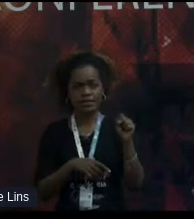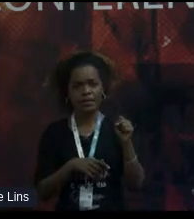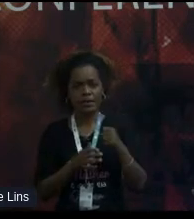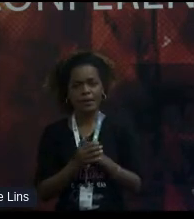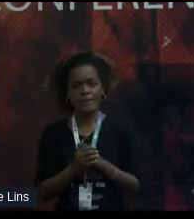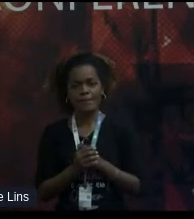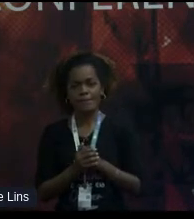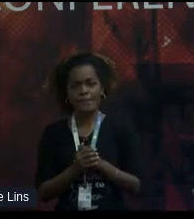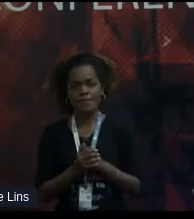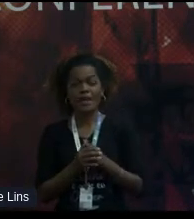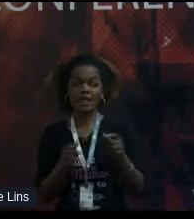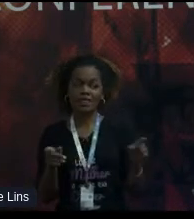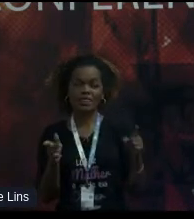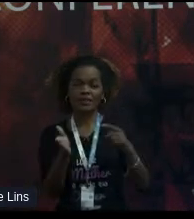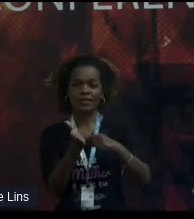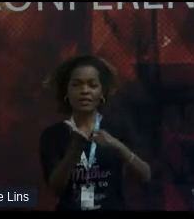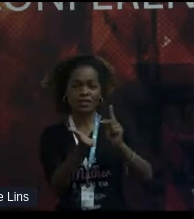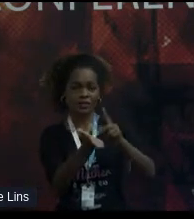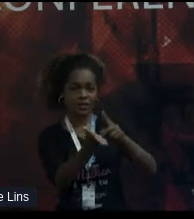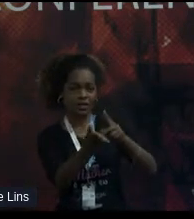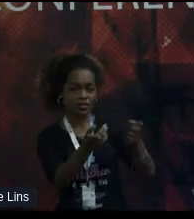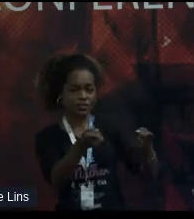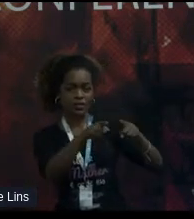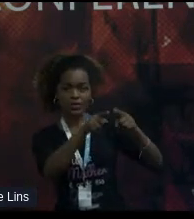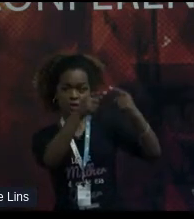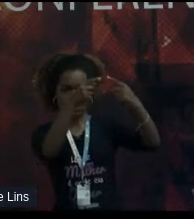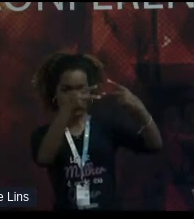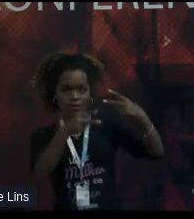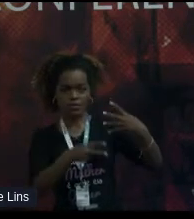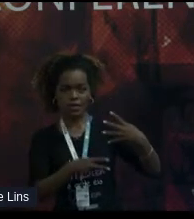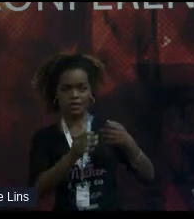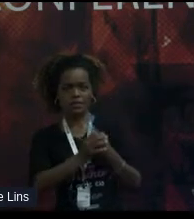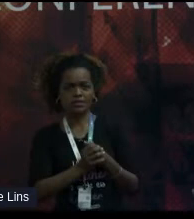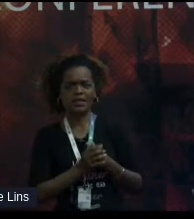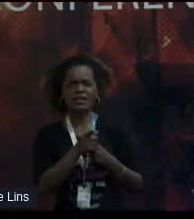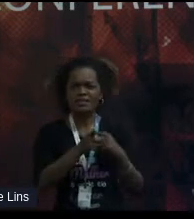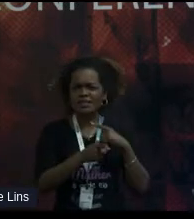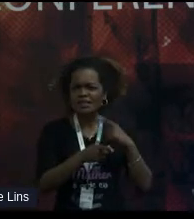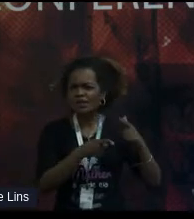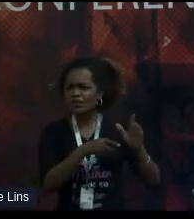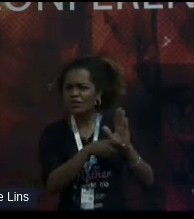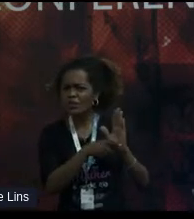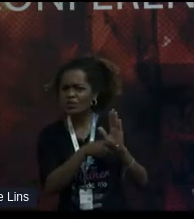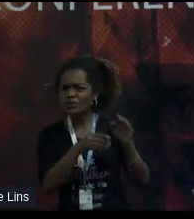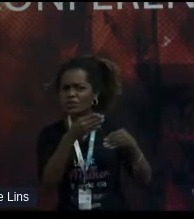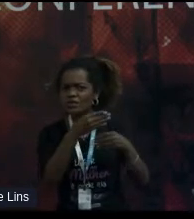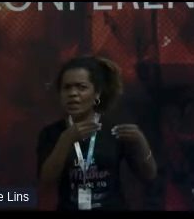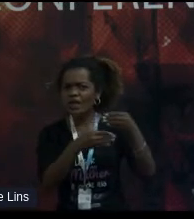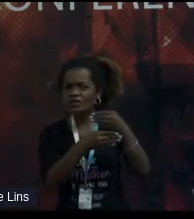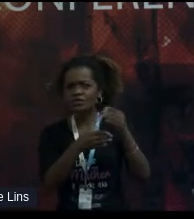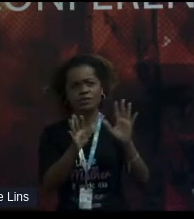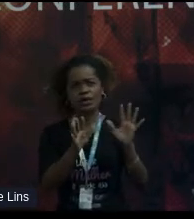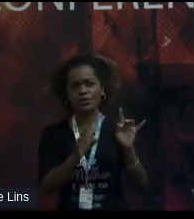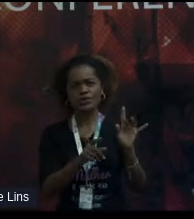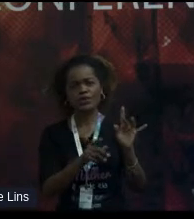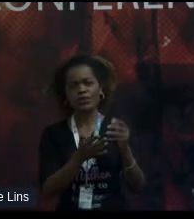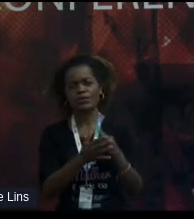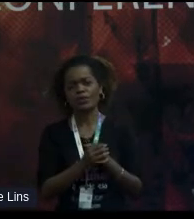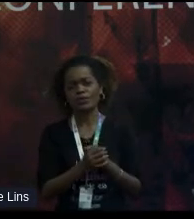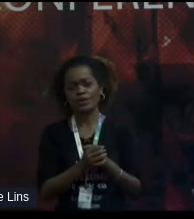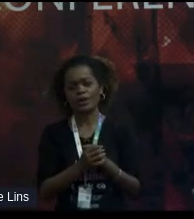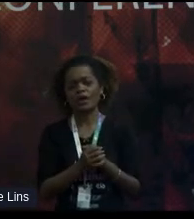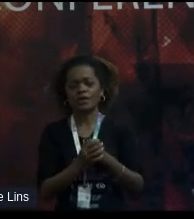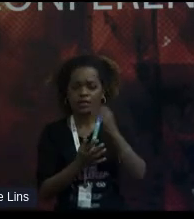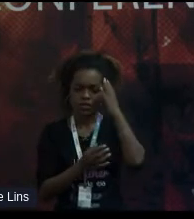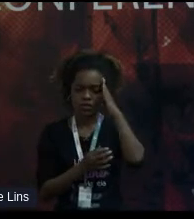Na verdade. Exato. Tá, você tem outro vídeo nesse slide ou ficou só esse mesmo? Não, só esse. Ah, entendi.